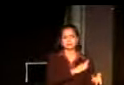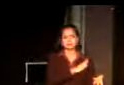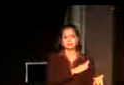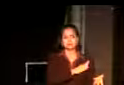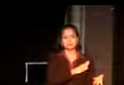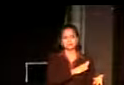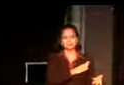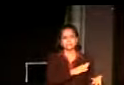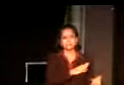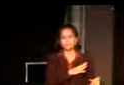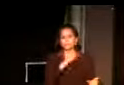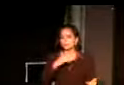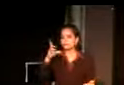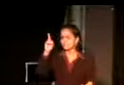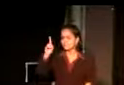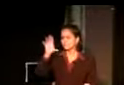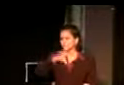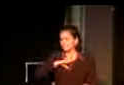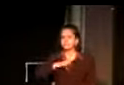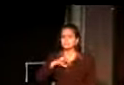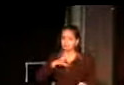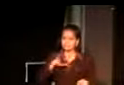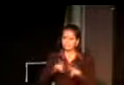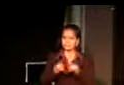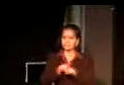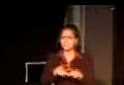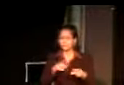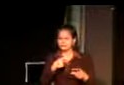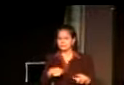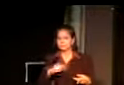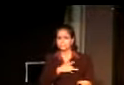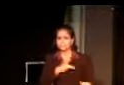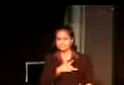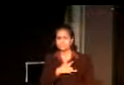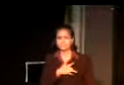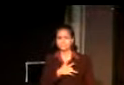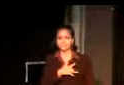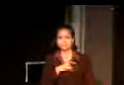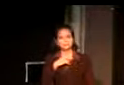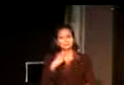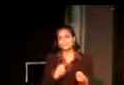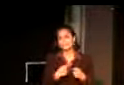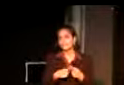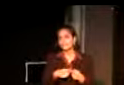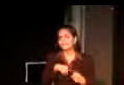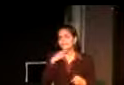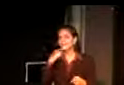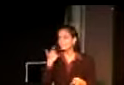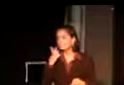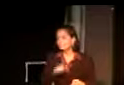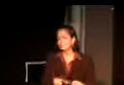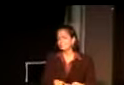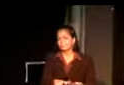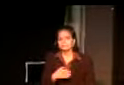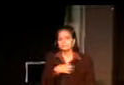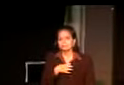onde está Deus precisa ver misericórdia senão ninguém consegue sobreviver